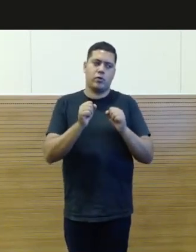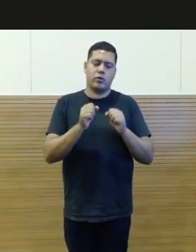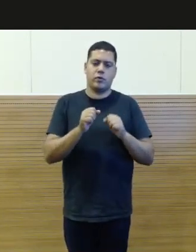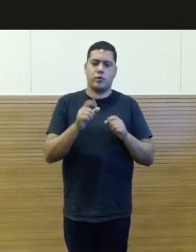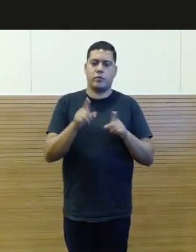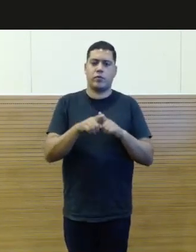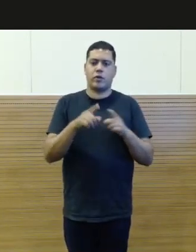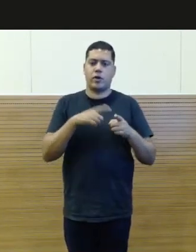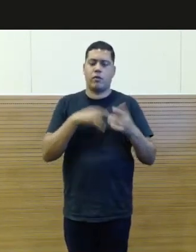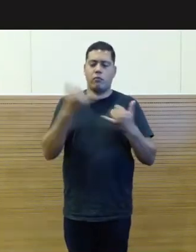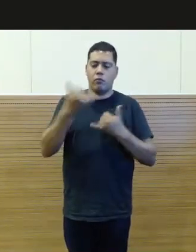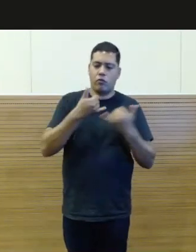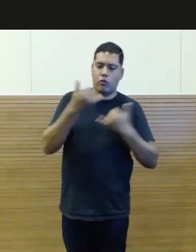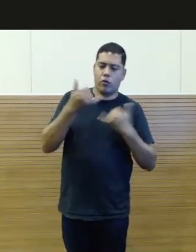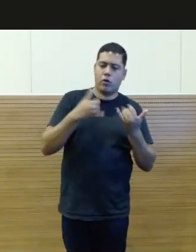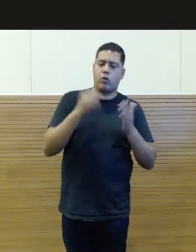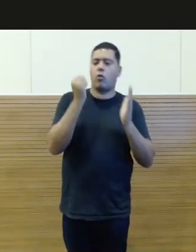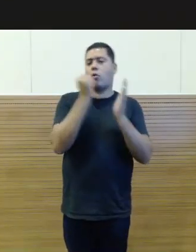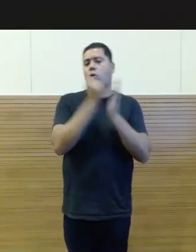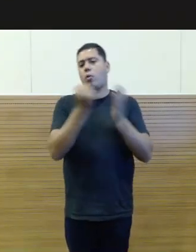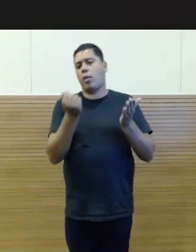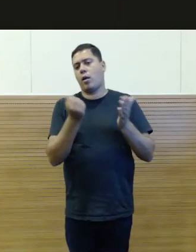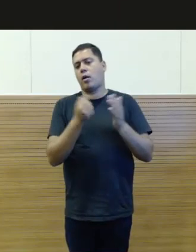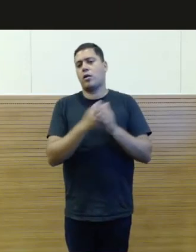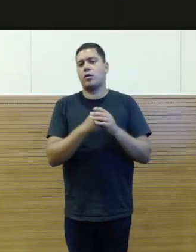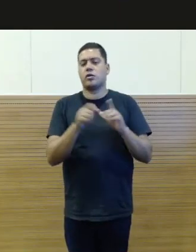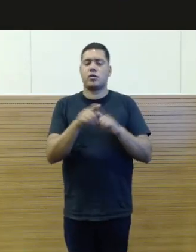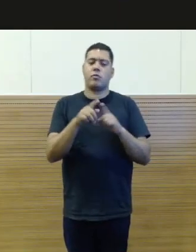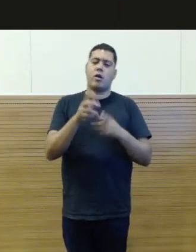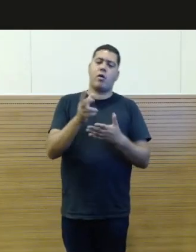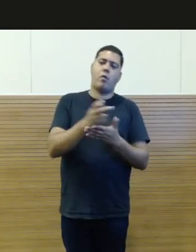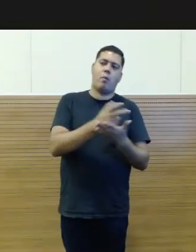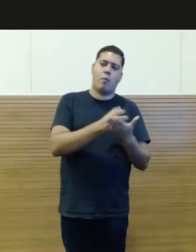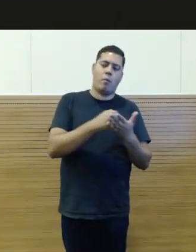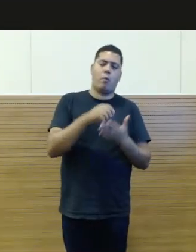informações sobre a rotulagem frontal, impostos, enfim,